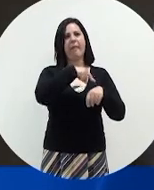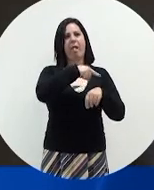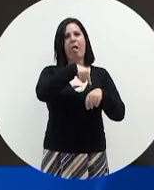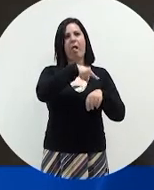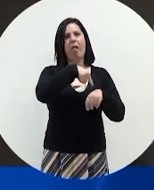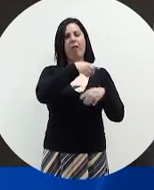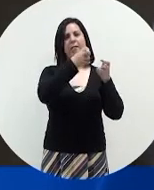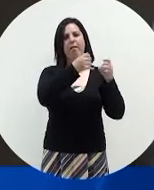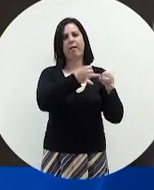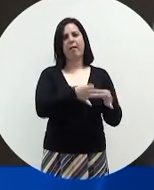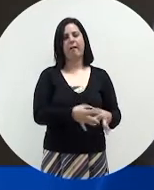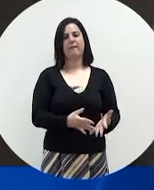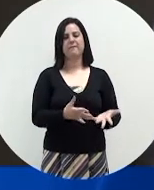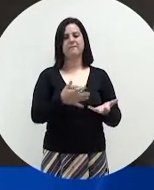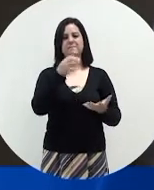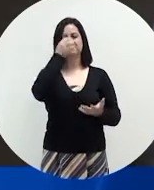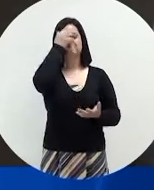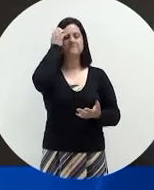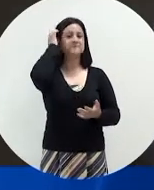vou acreditar nisso.